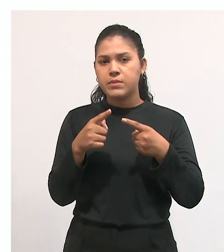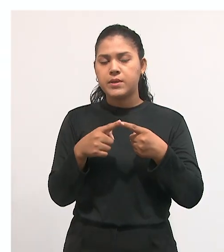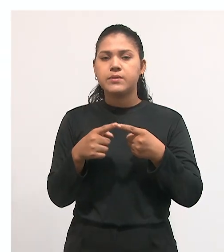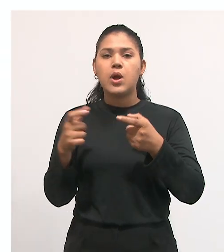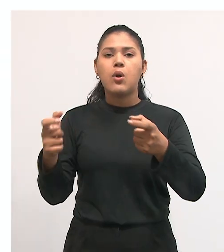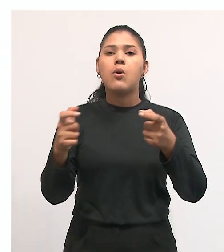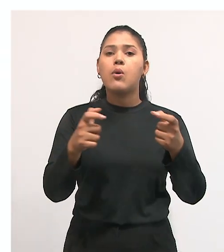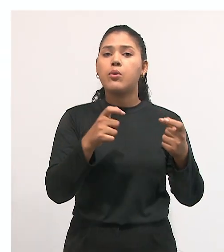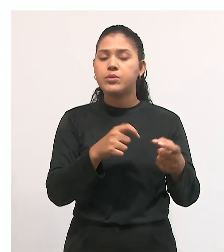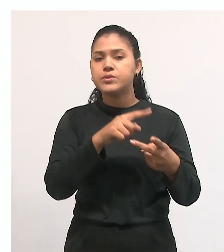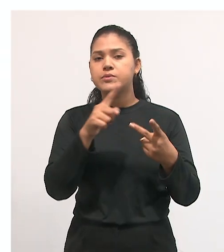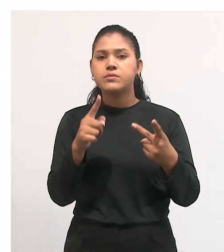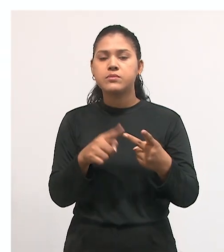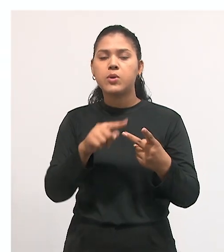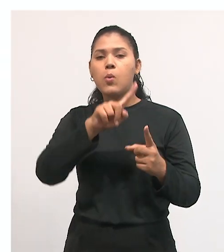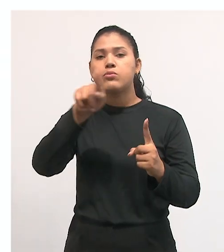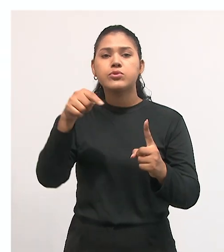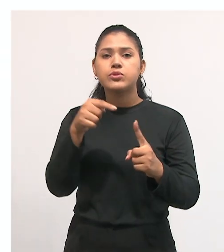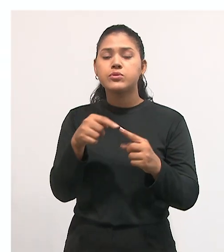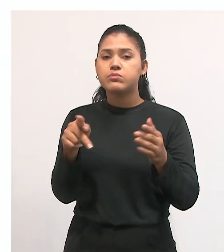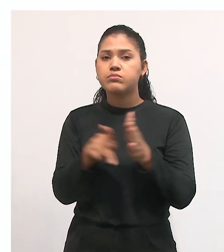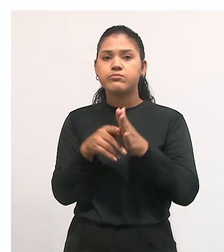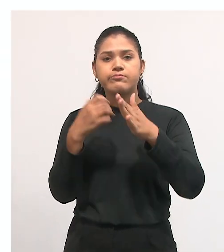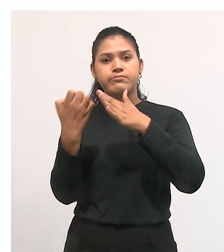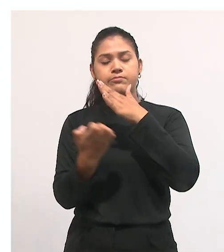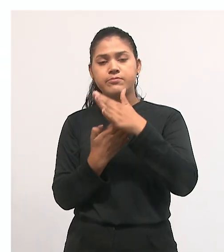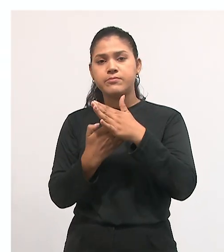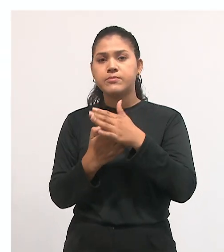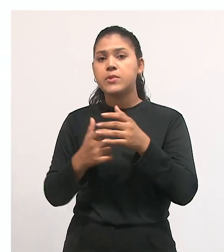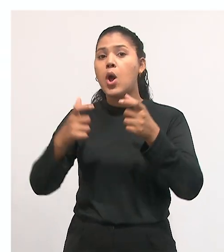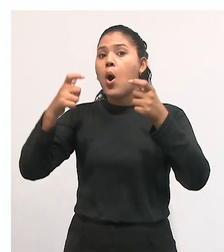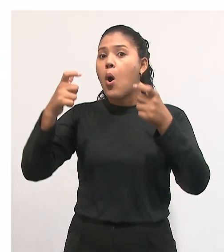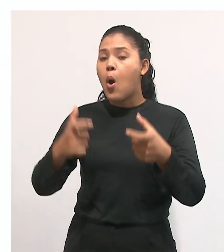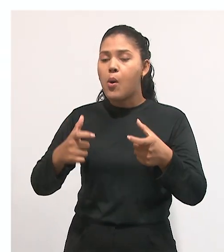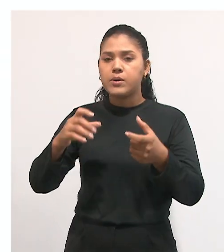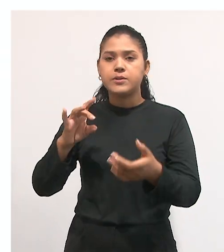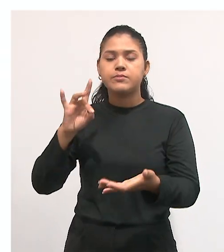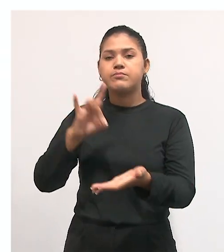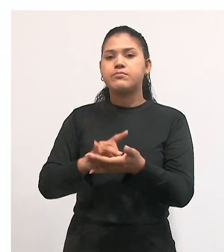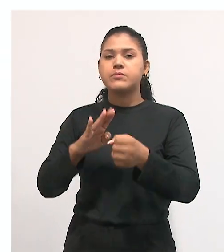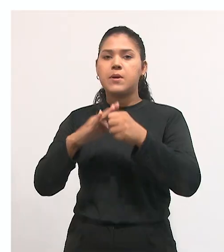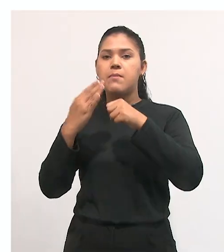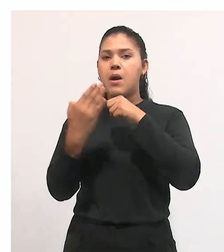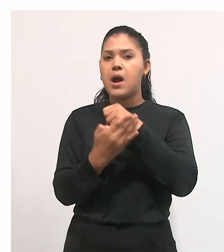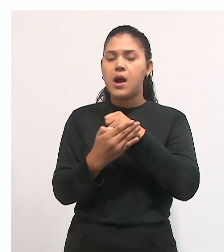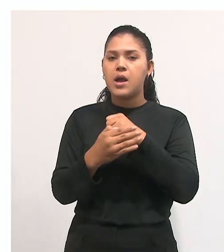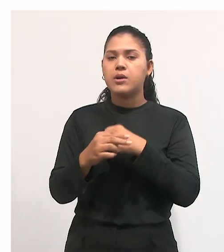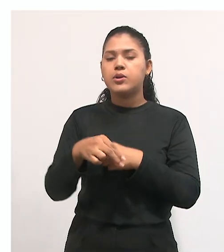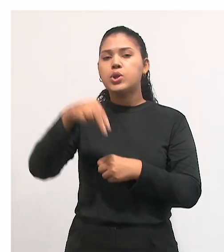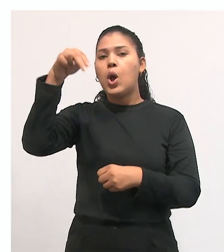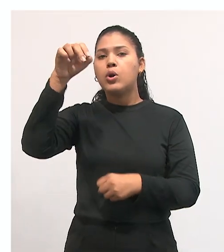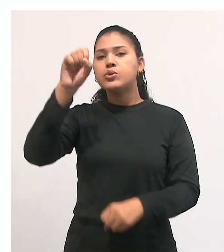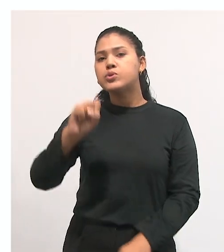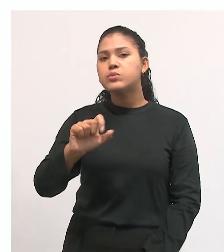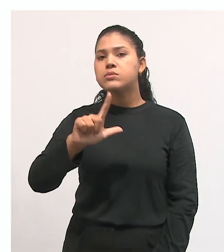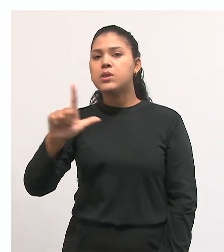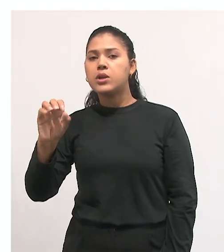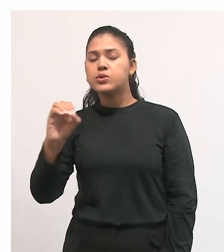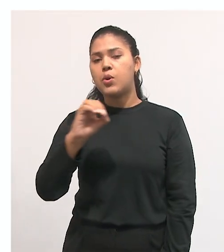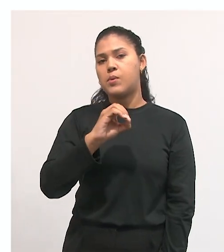escala pretendida, entre outros, né? Muitas vezes até a própria região, né, do Brasil, por exemplo. Importante realizar